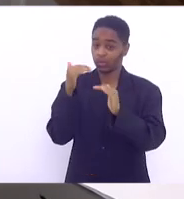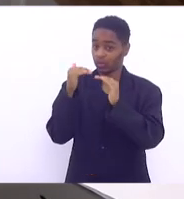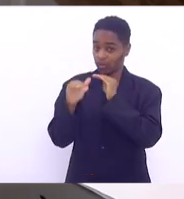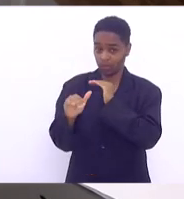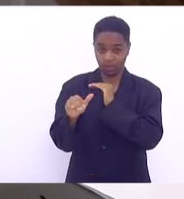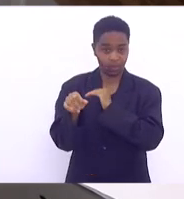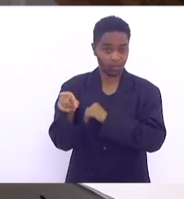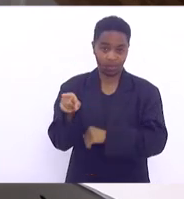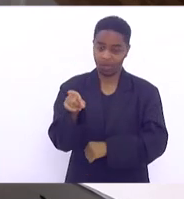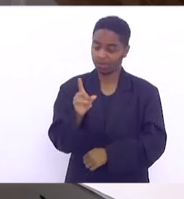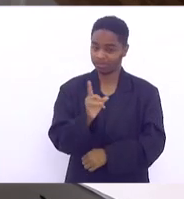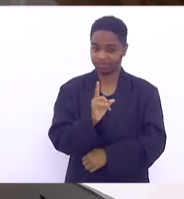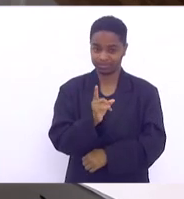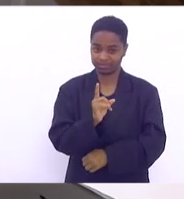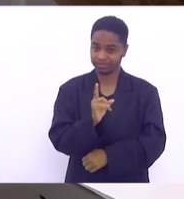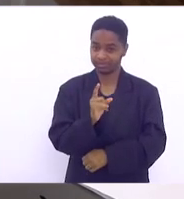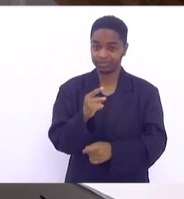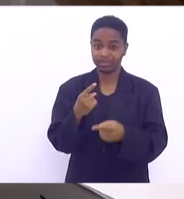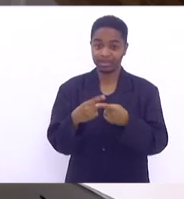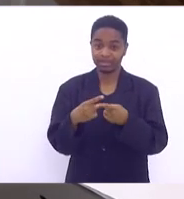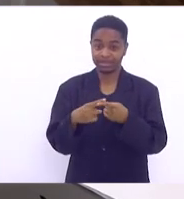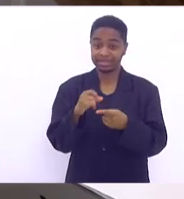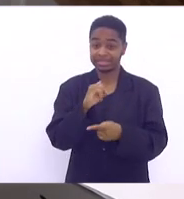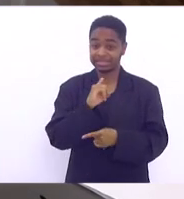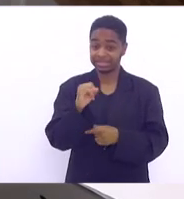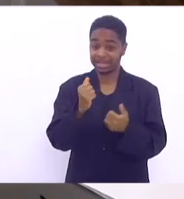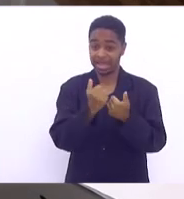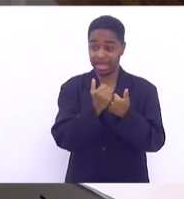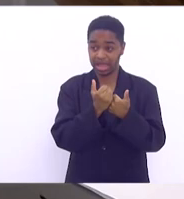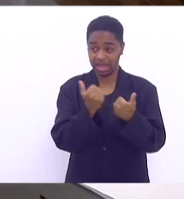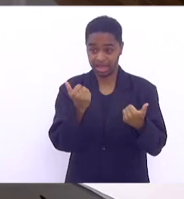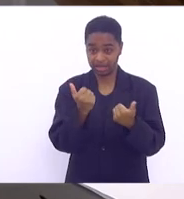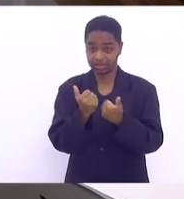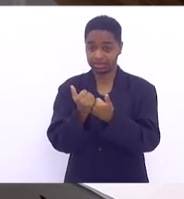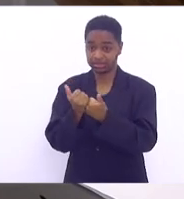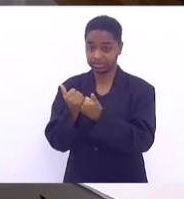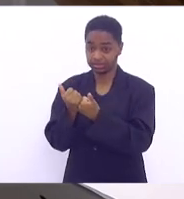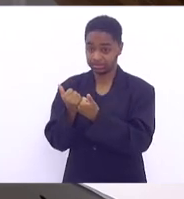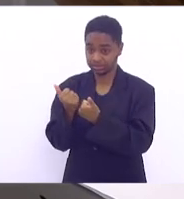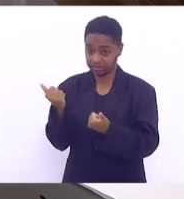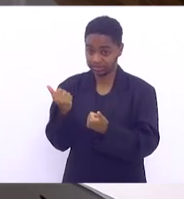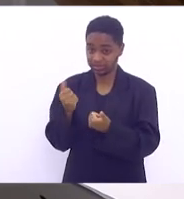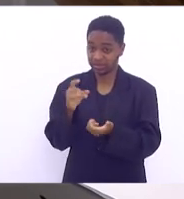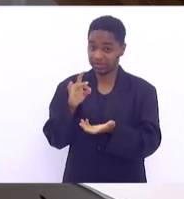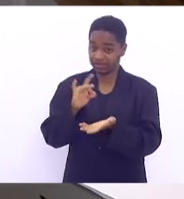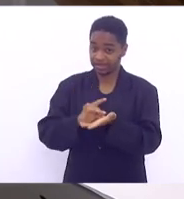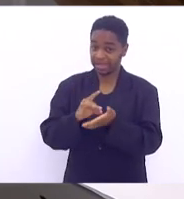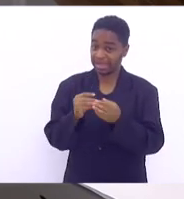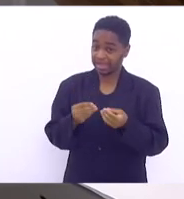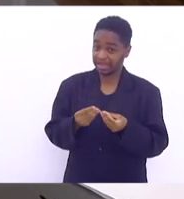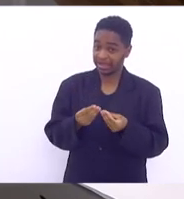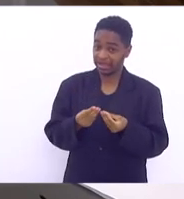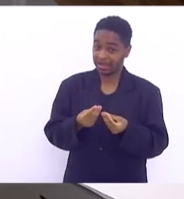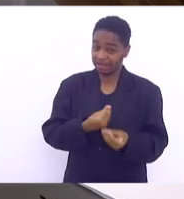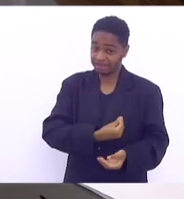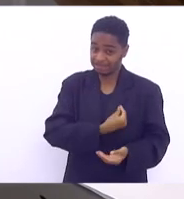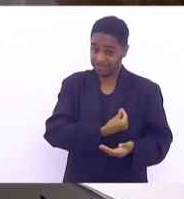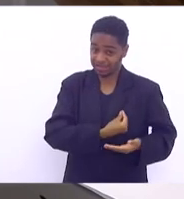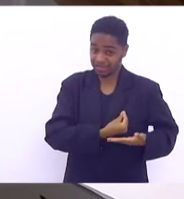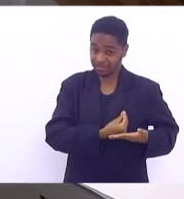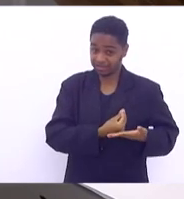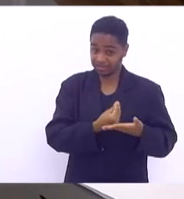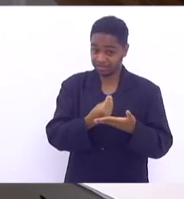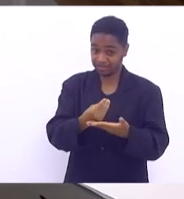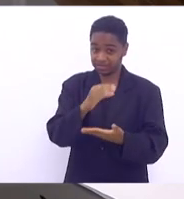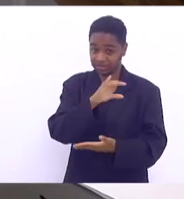Vossa Excelência. Se os nossos assessores derem a vida pela CCJ, não, a